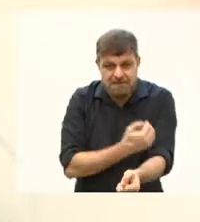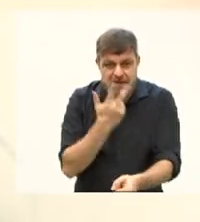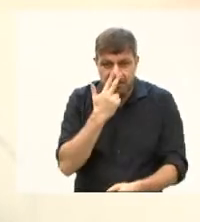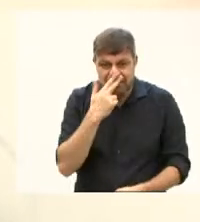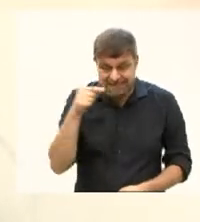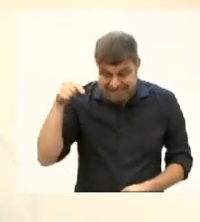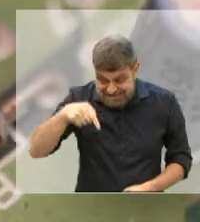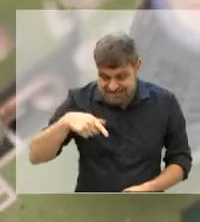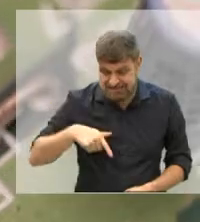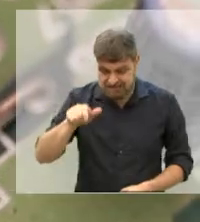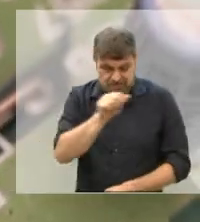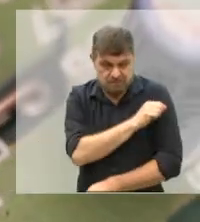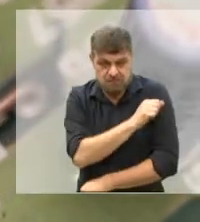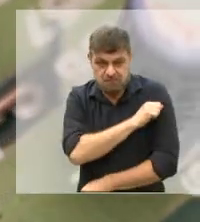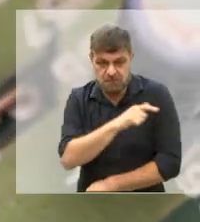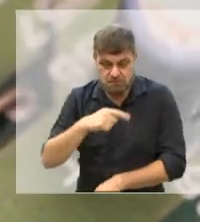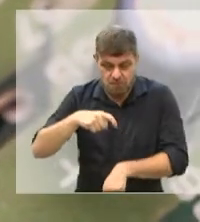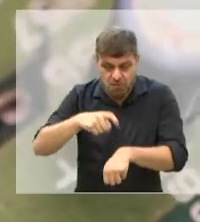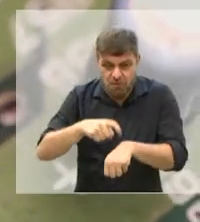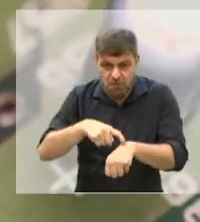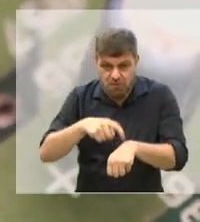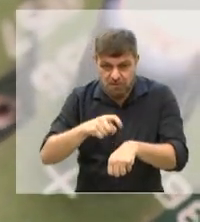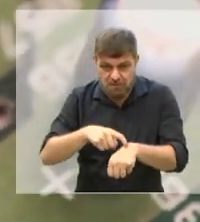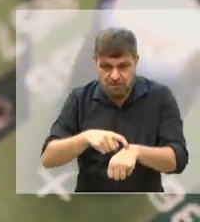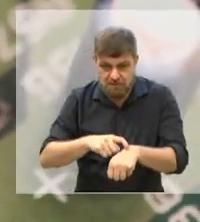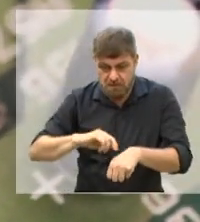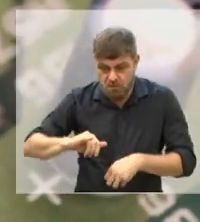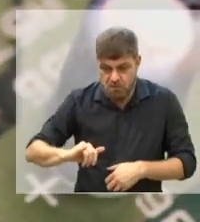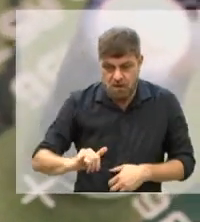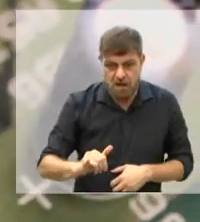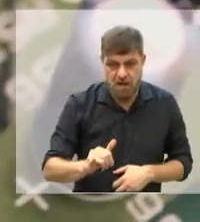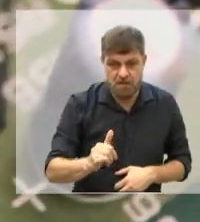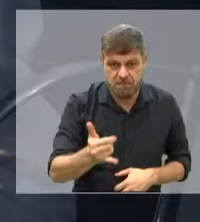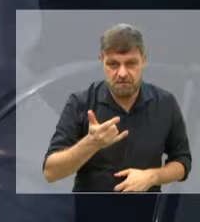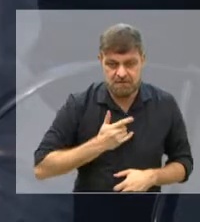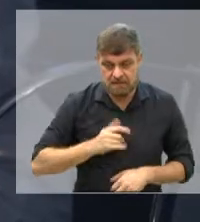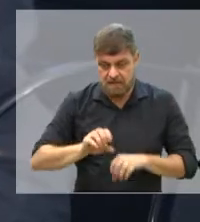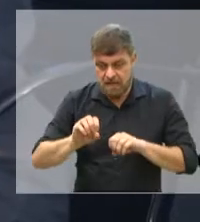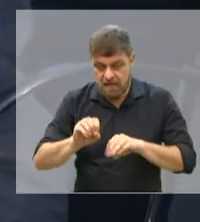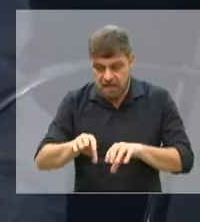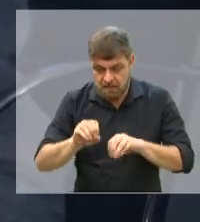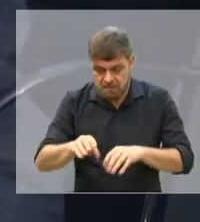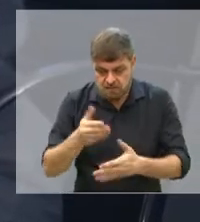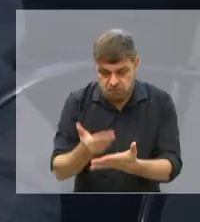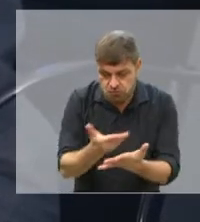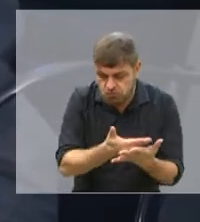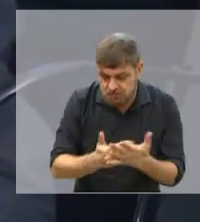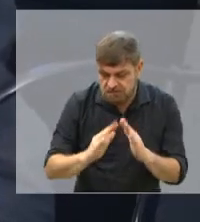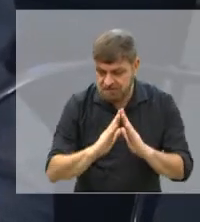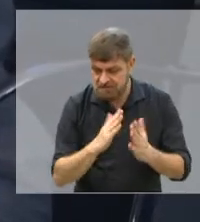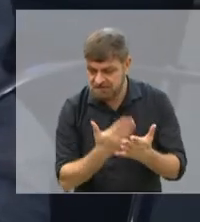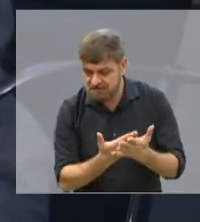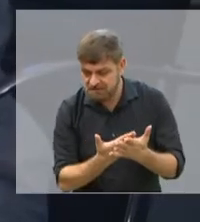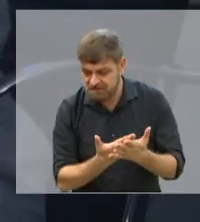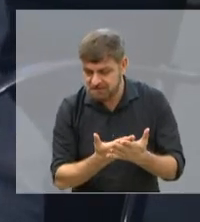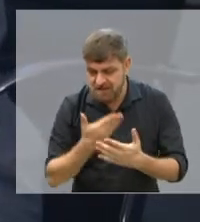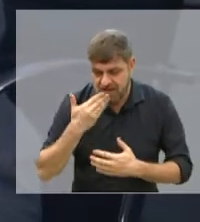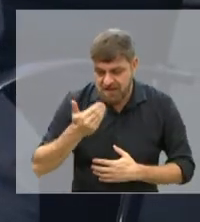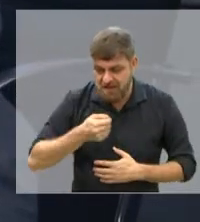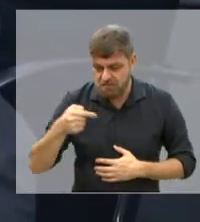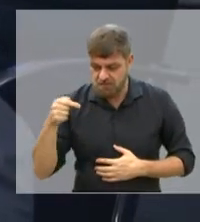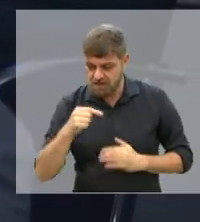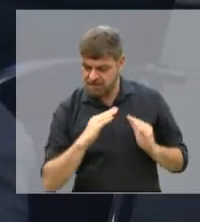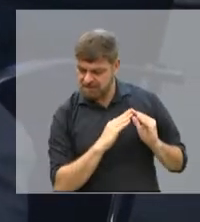ele gastar parte deste tempo como aprendizado em casa, primeiro, ele cuida melhor do